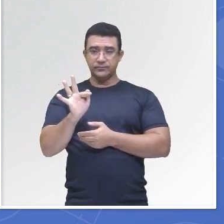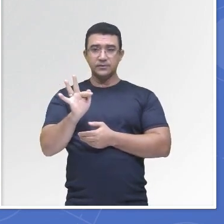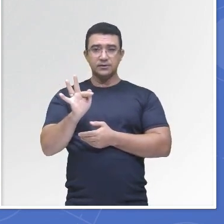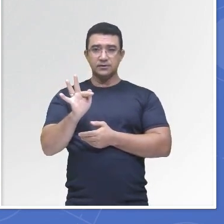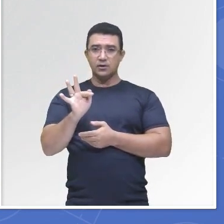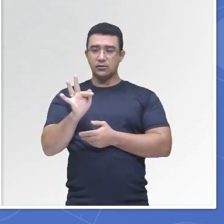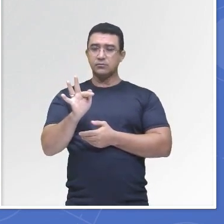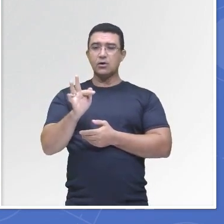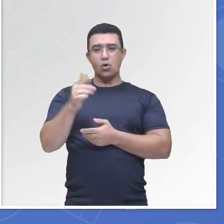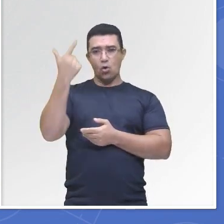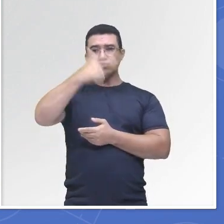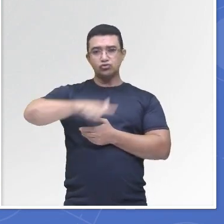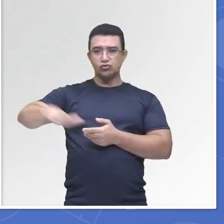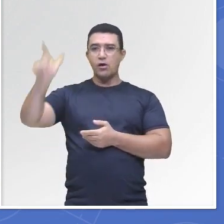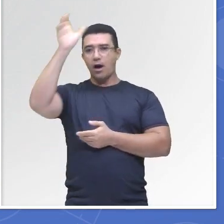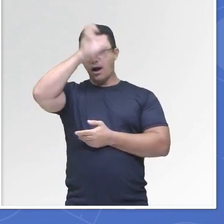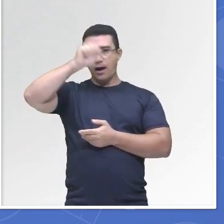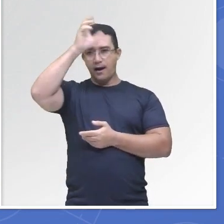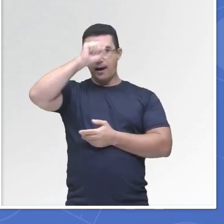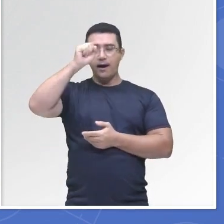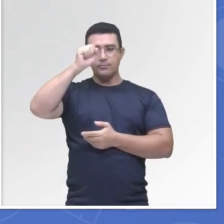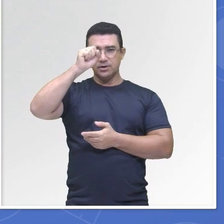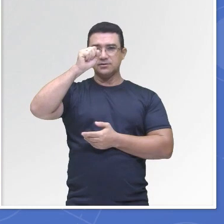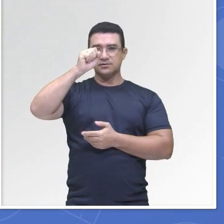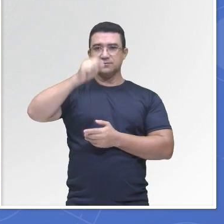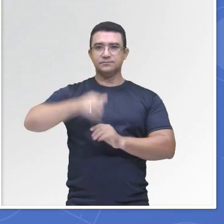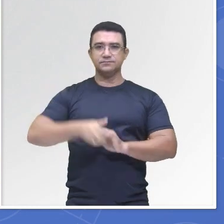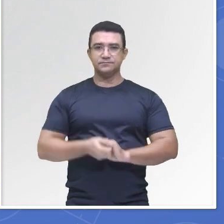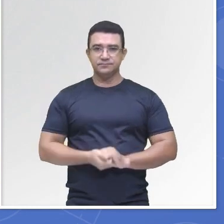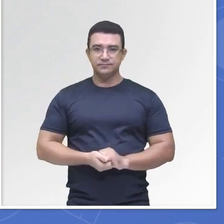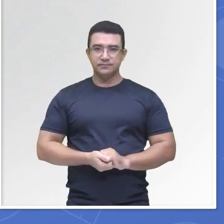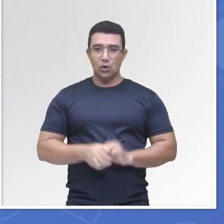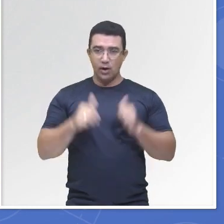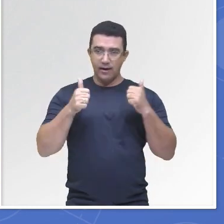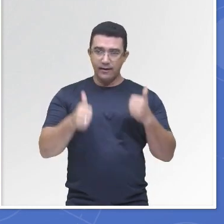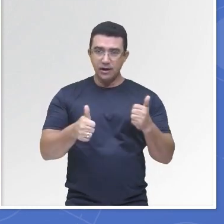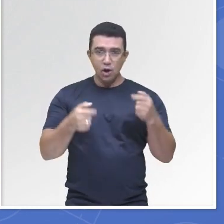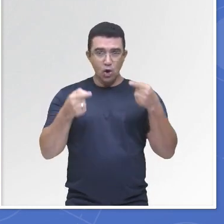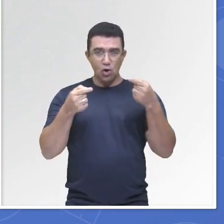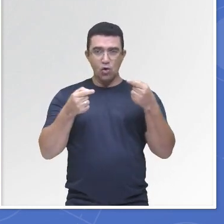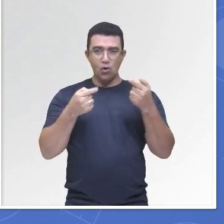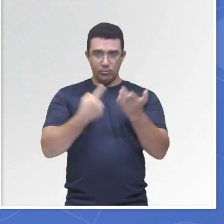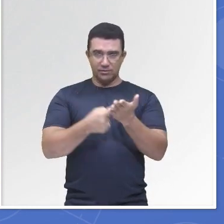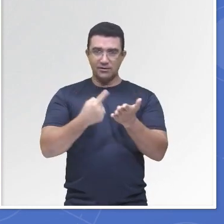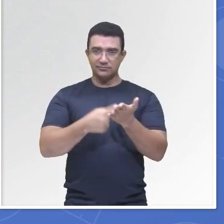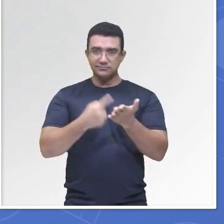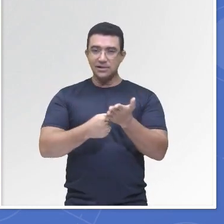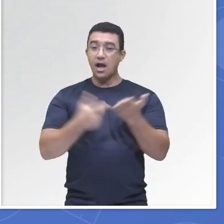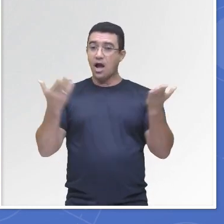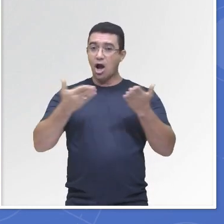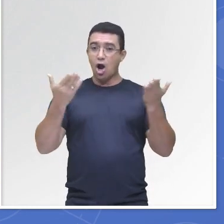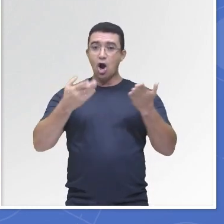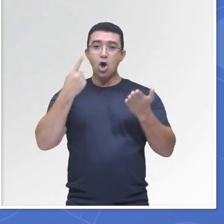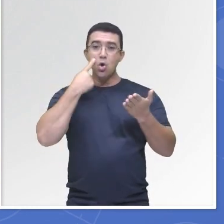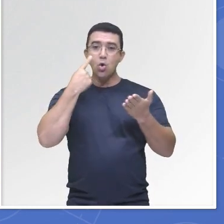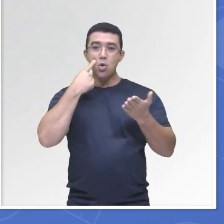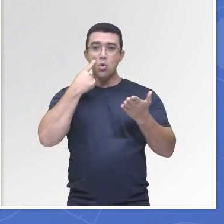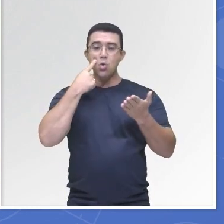nosso aprendizado e fortalecer o conhecimento. Beleza? Combinado? Então, a gente vai agora para as